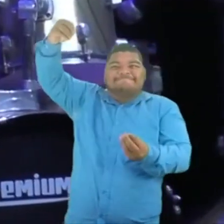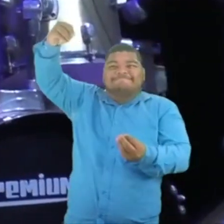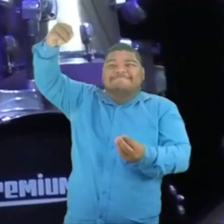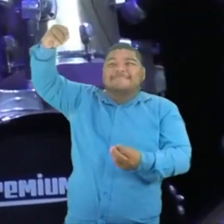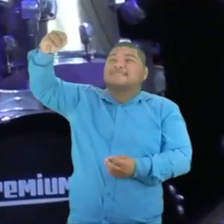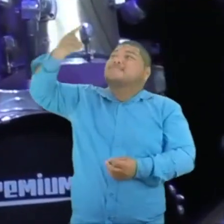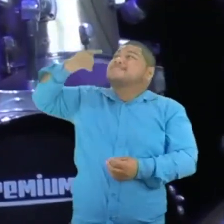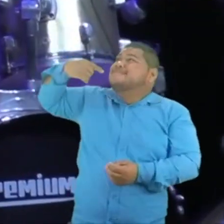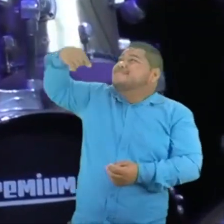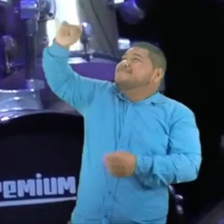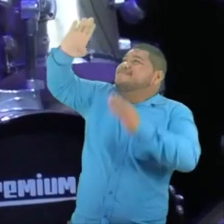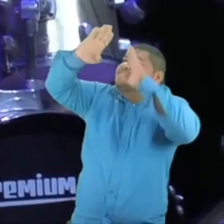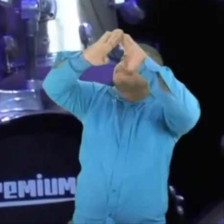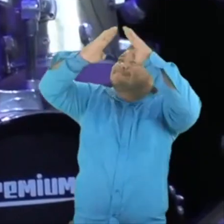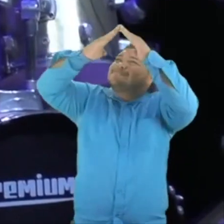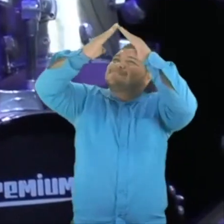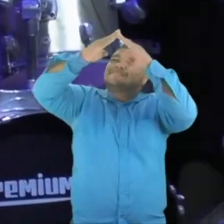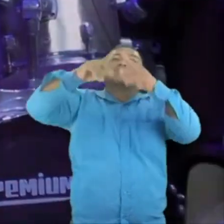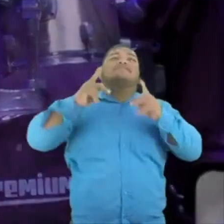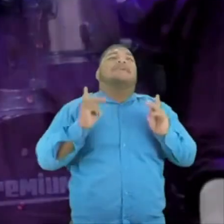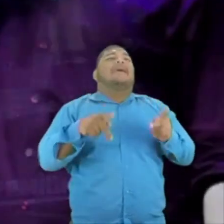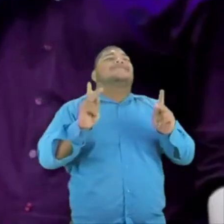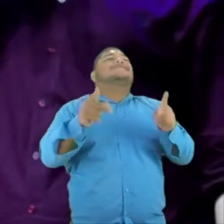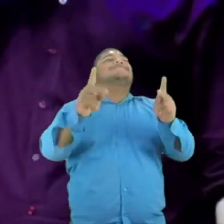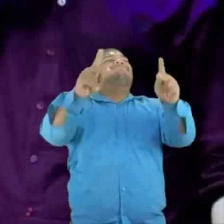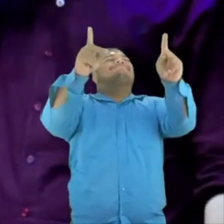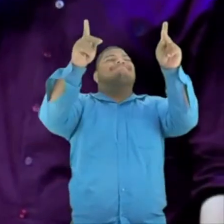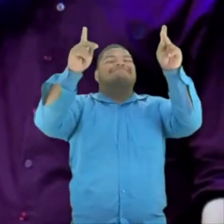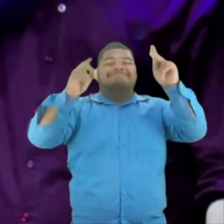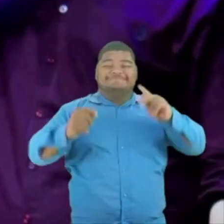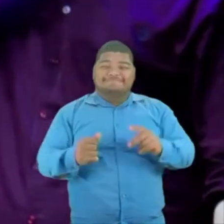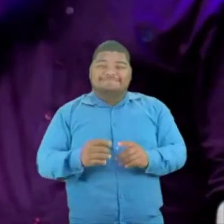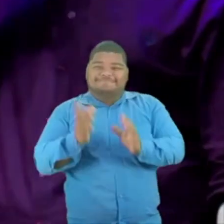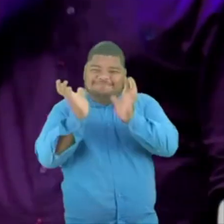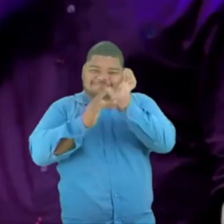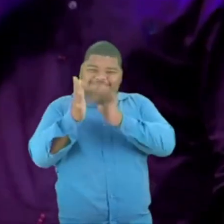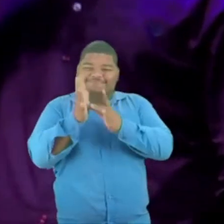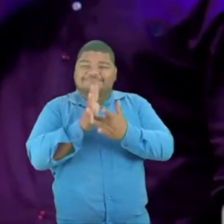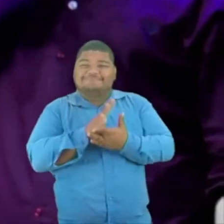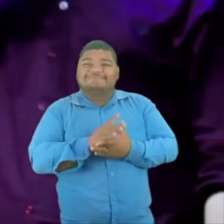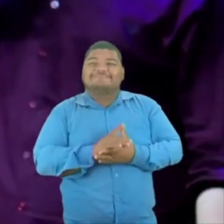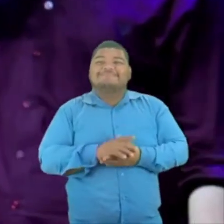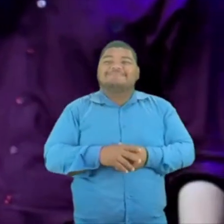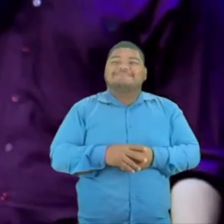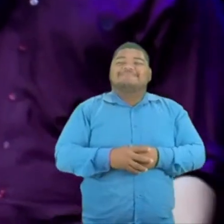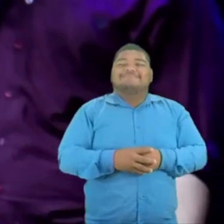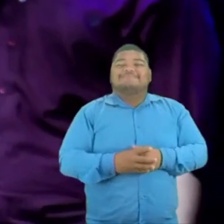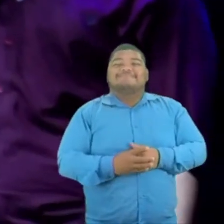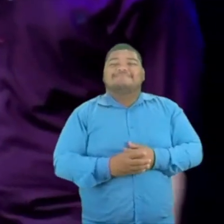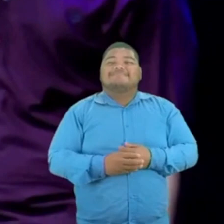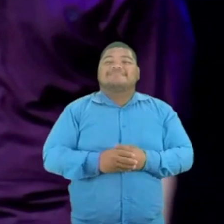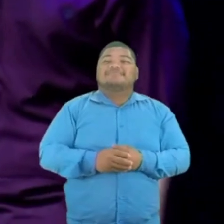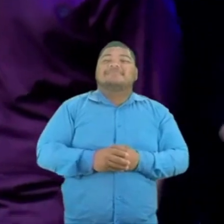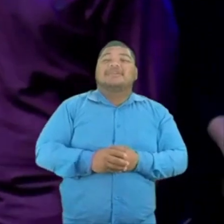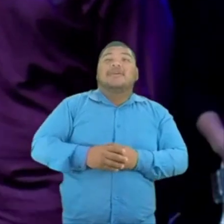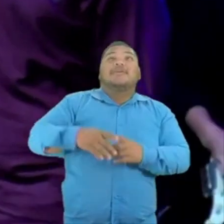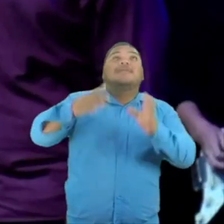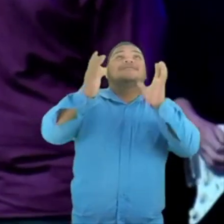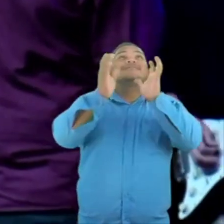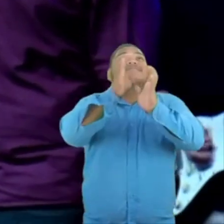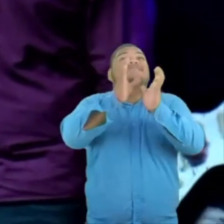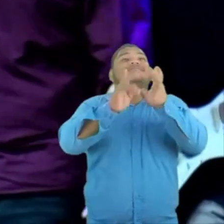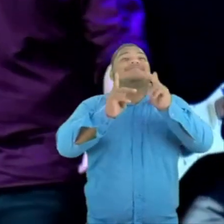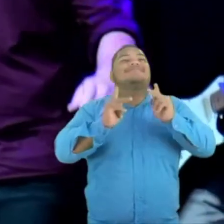iremos para sempre toda a eternidade para com Cristo Jesus. Lá no céu eu estarei